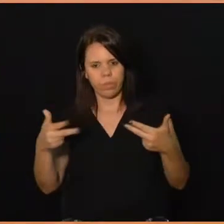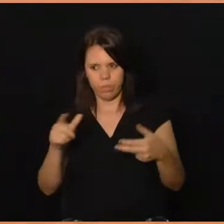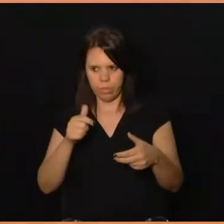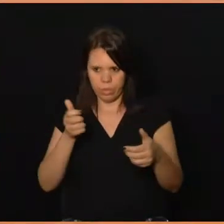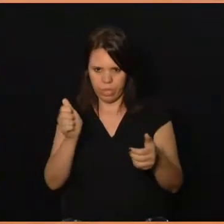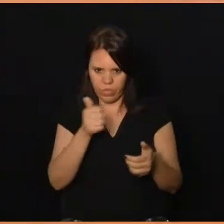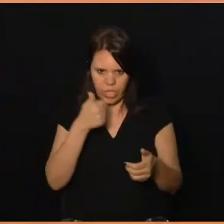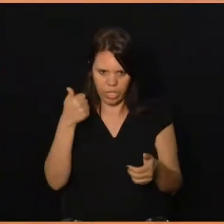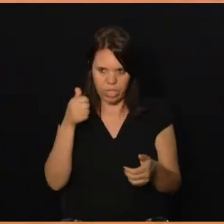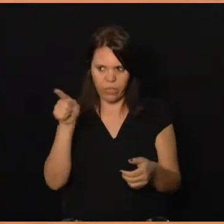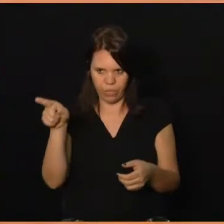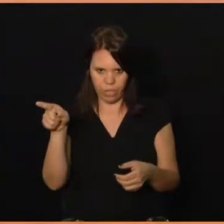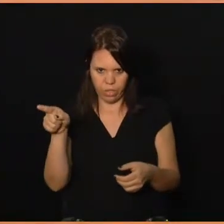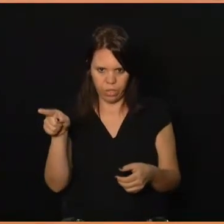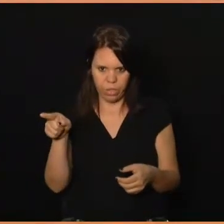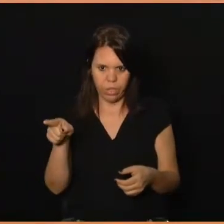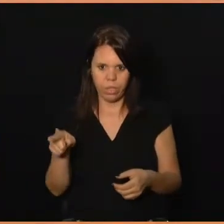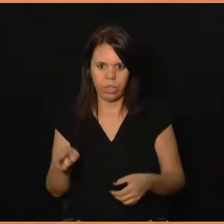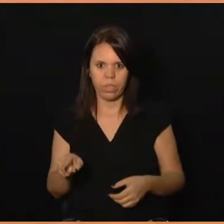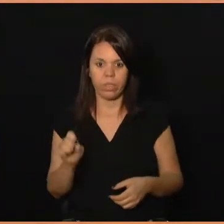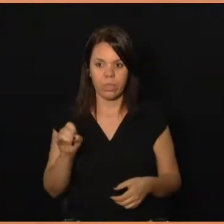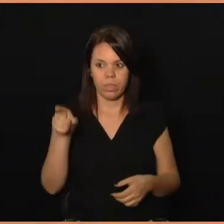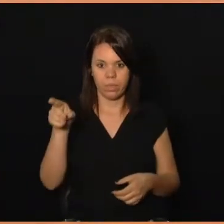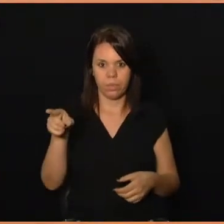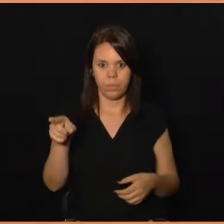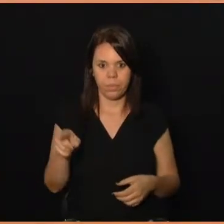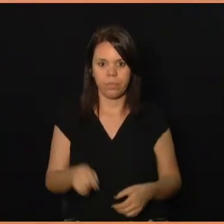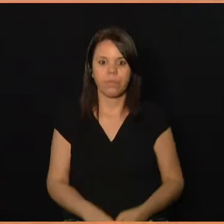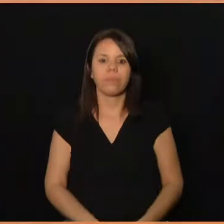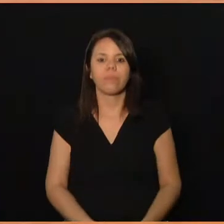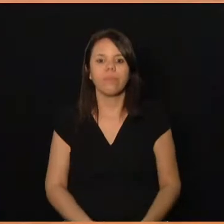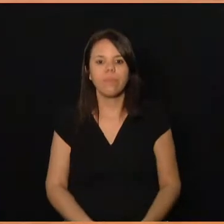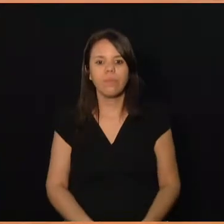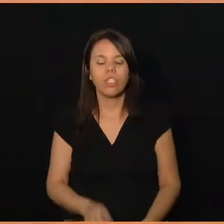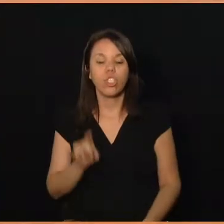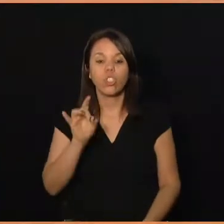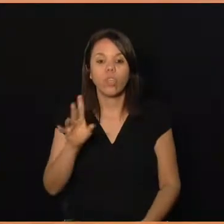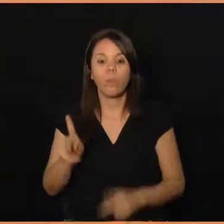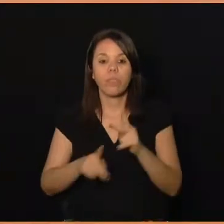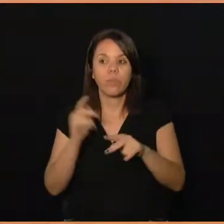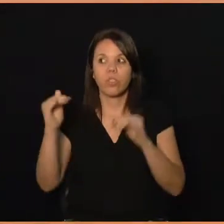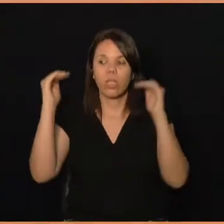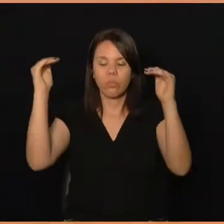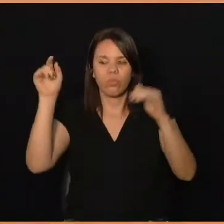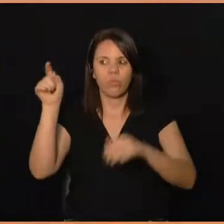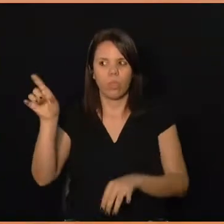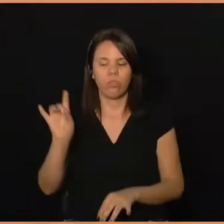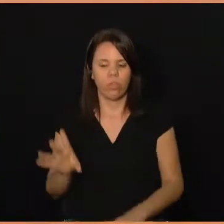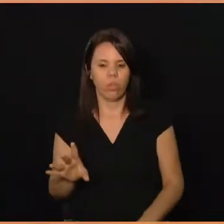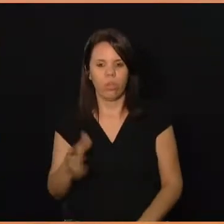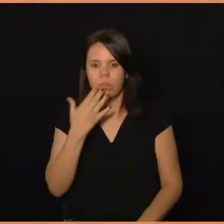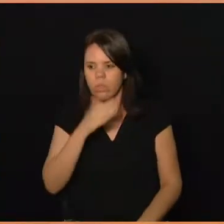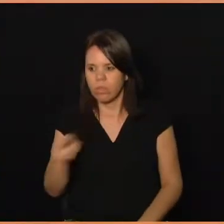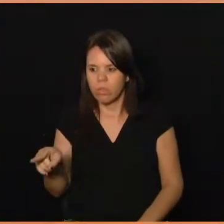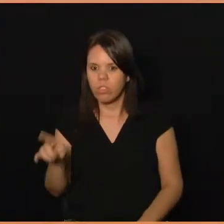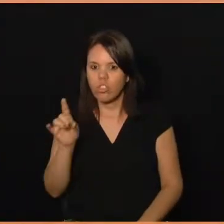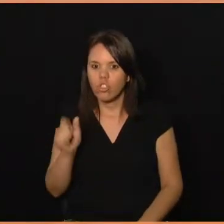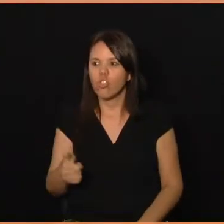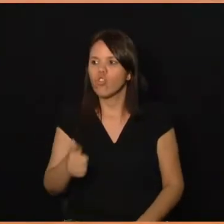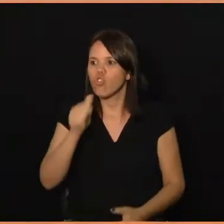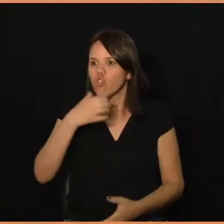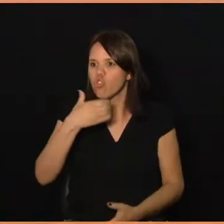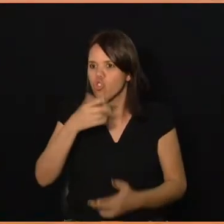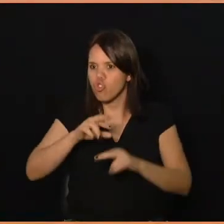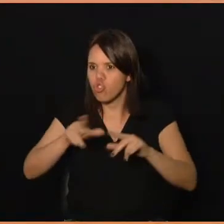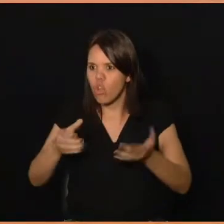cerveja? Vai ter cerveja. Só que essa cerveja é para os adultos. Para as crianças, vai ter suco, vai